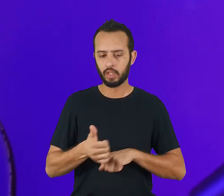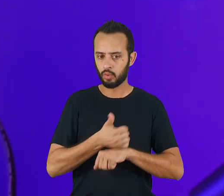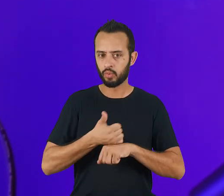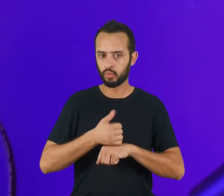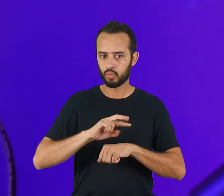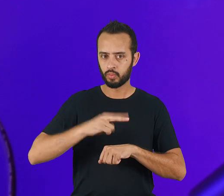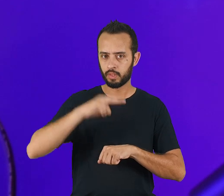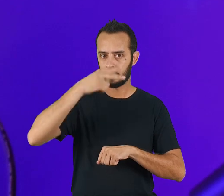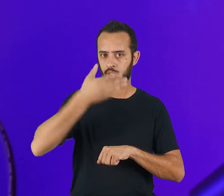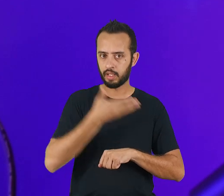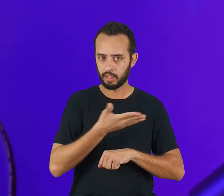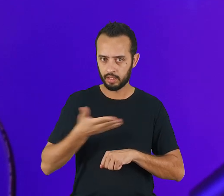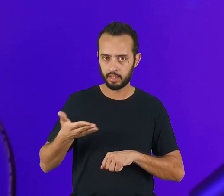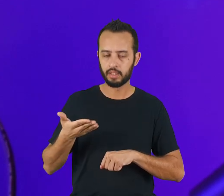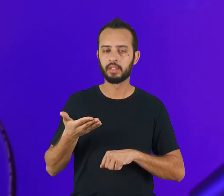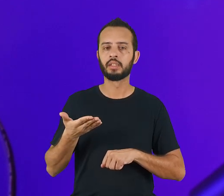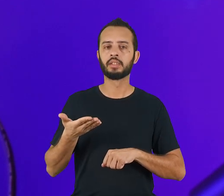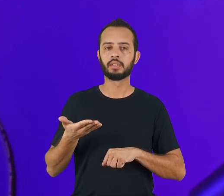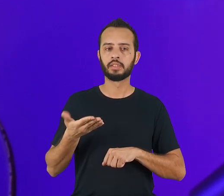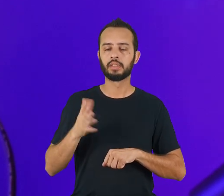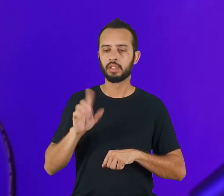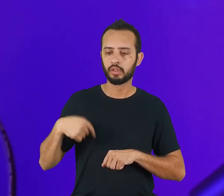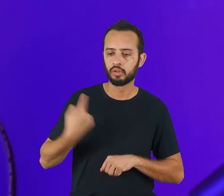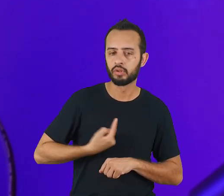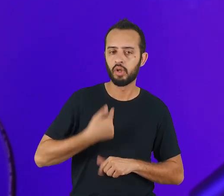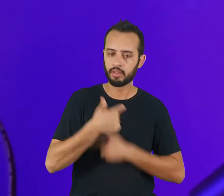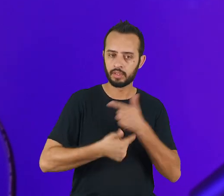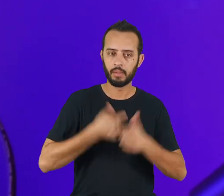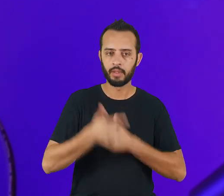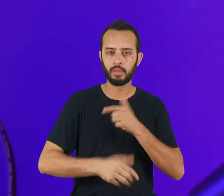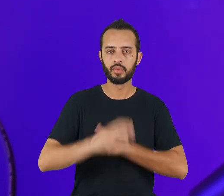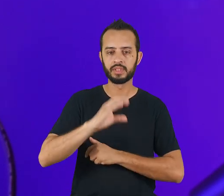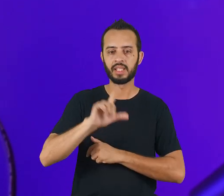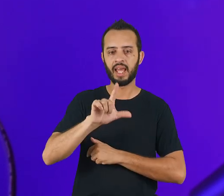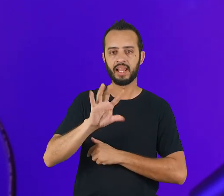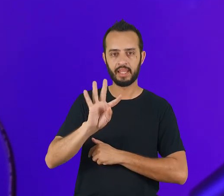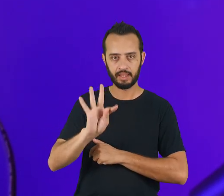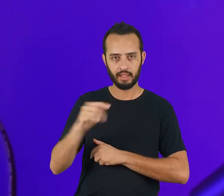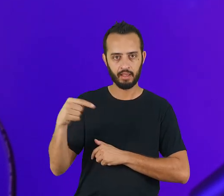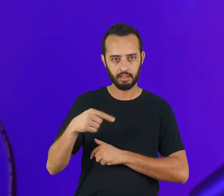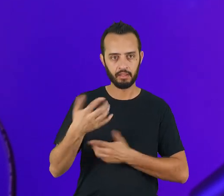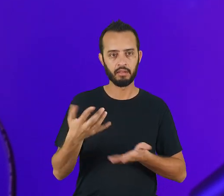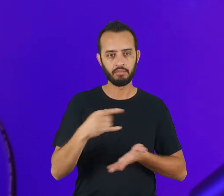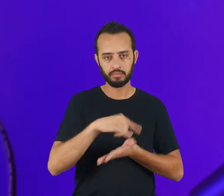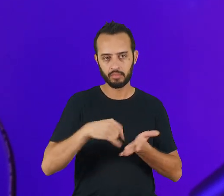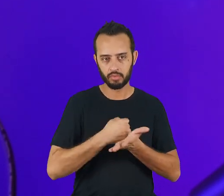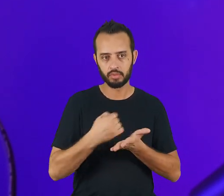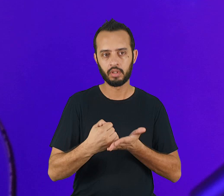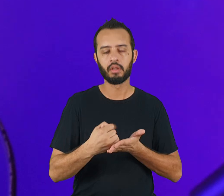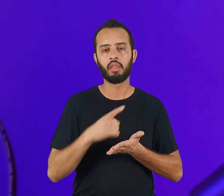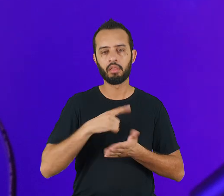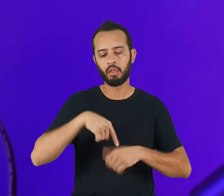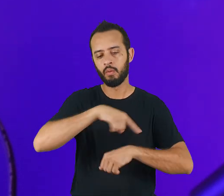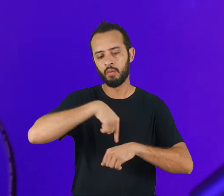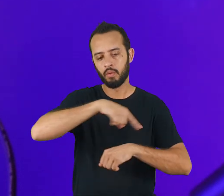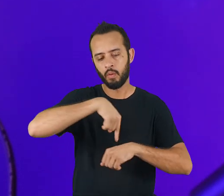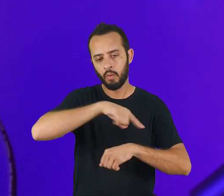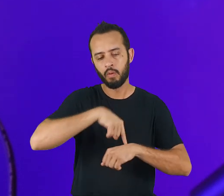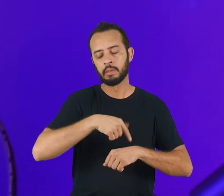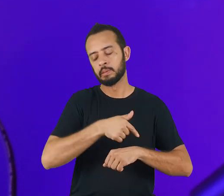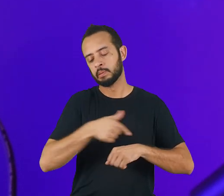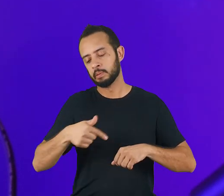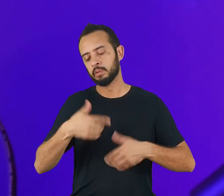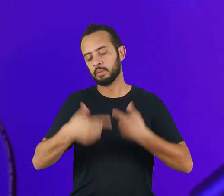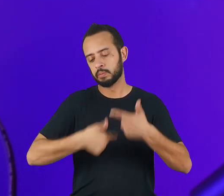carreira eh que nem nós aqui trabalhamos CLT né então ela tem uma carga horária pesada né então